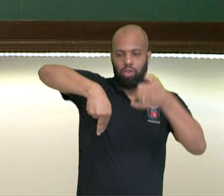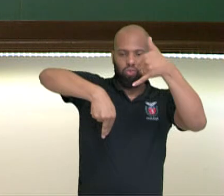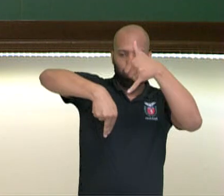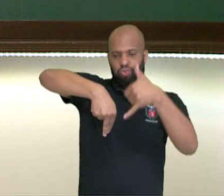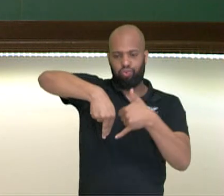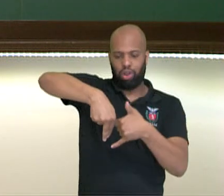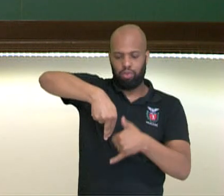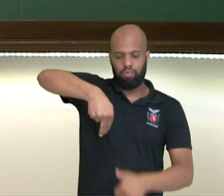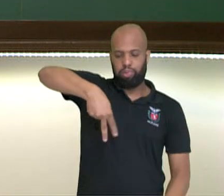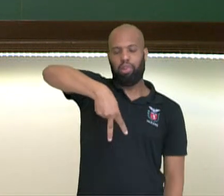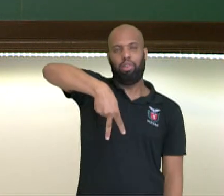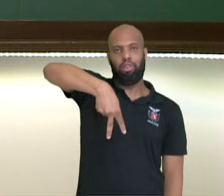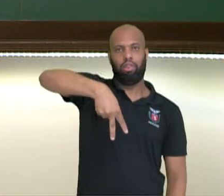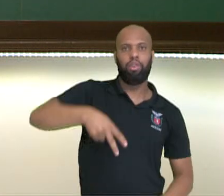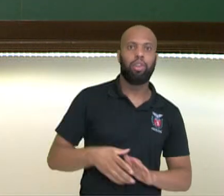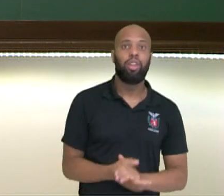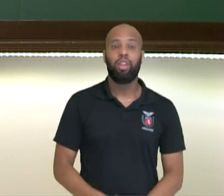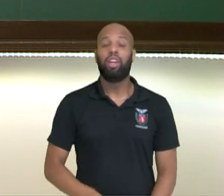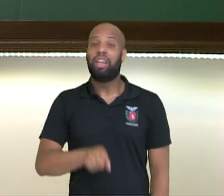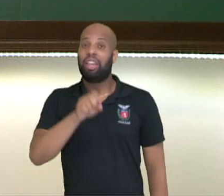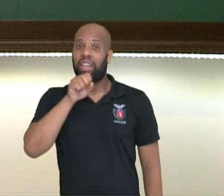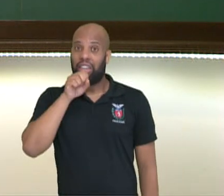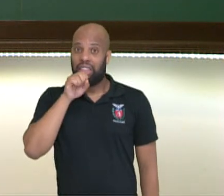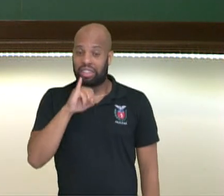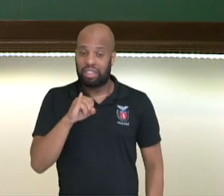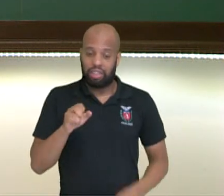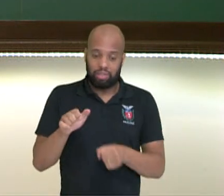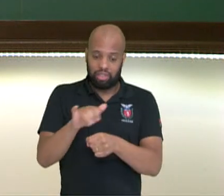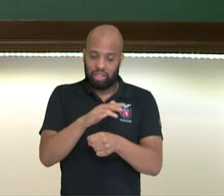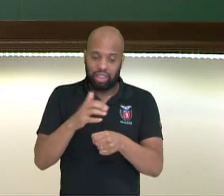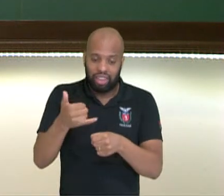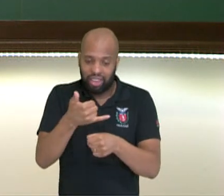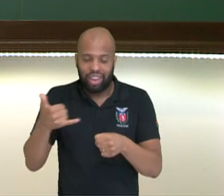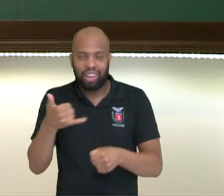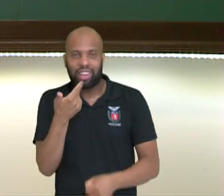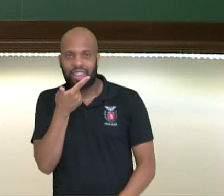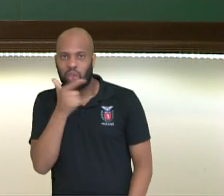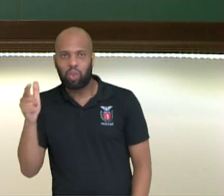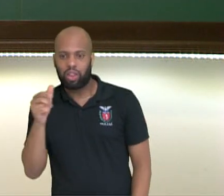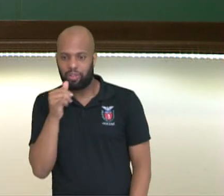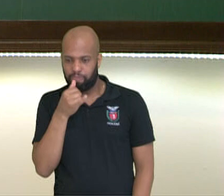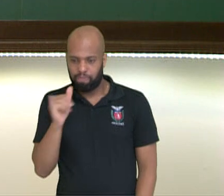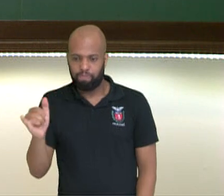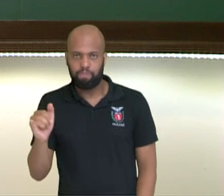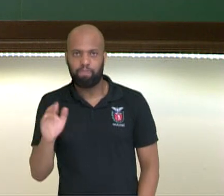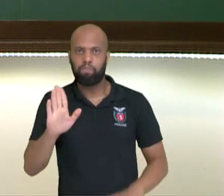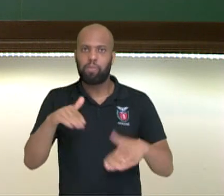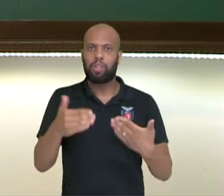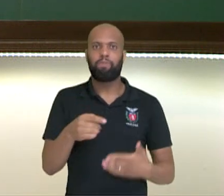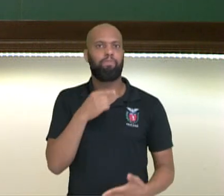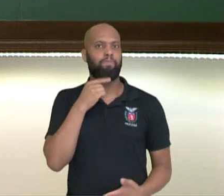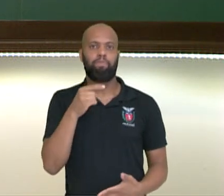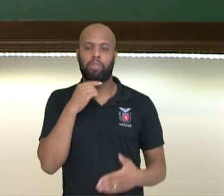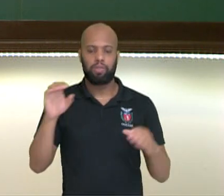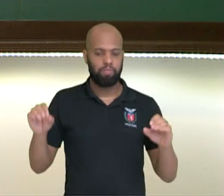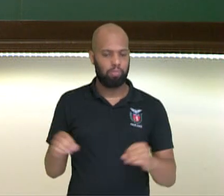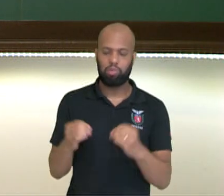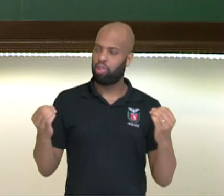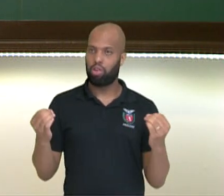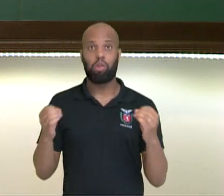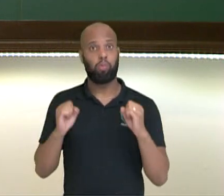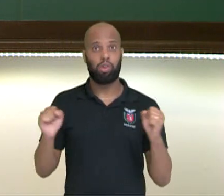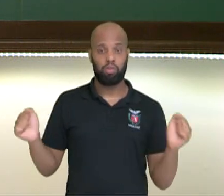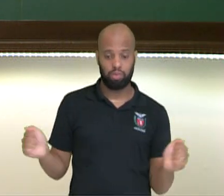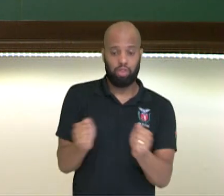entre corpos eletrizados. Se os corpos não forem eletrizados, não pode ocorrer repulsão. Pode ocorrer atração, mas repulsão